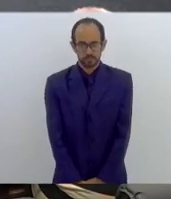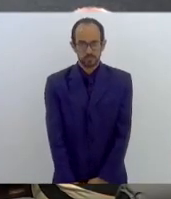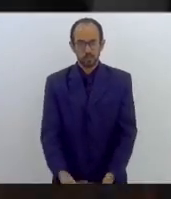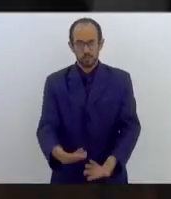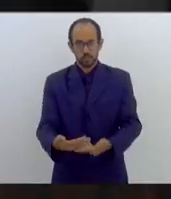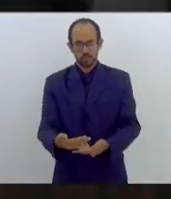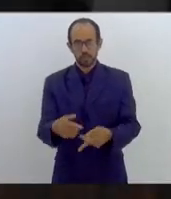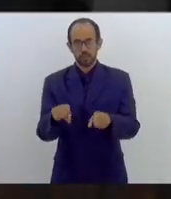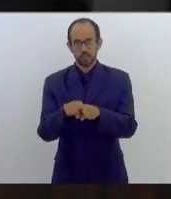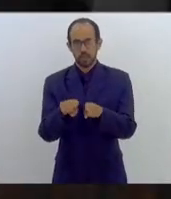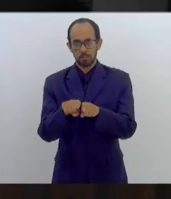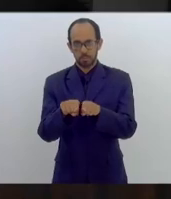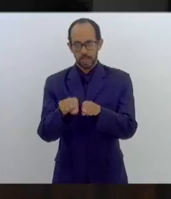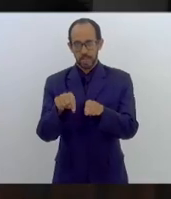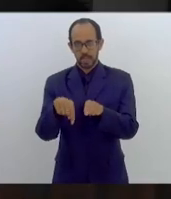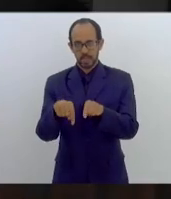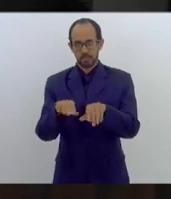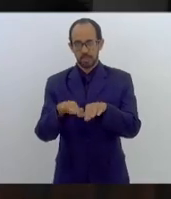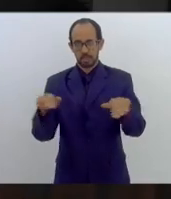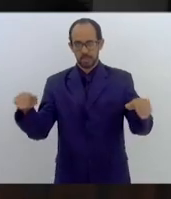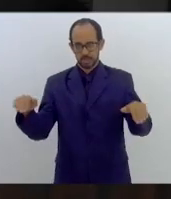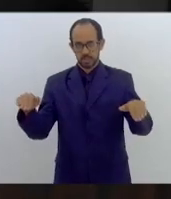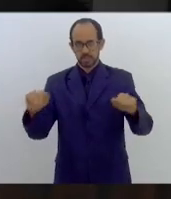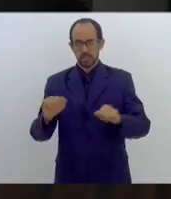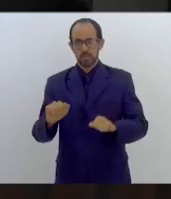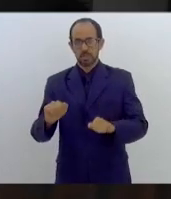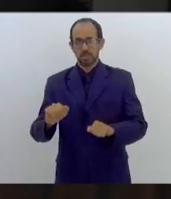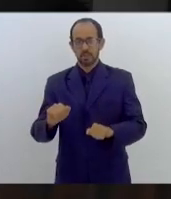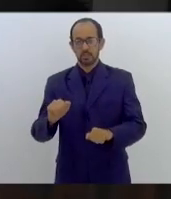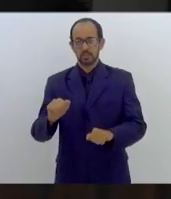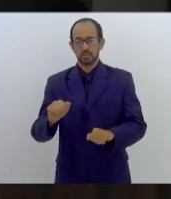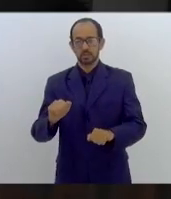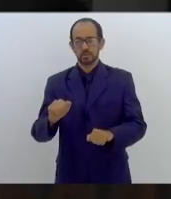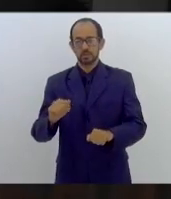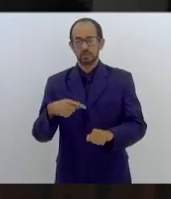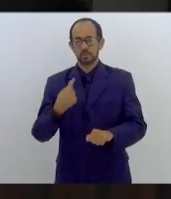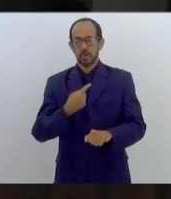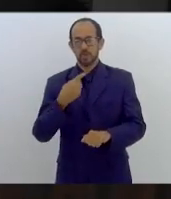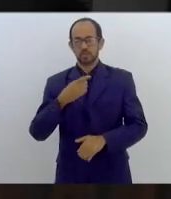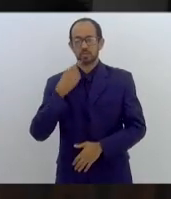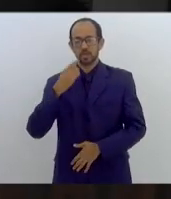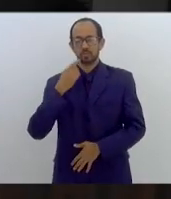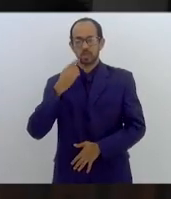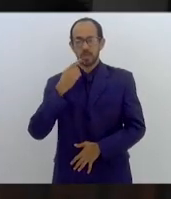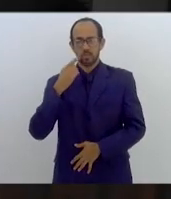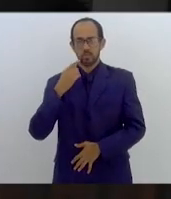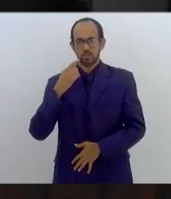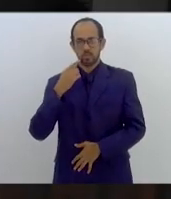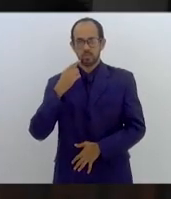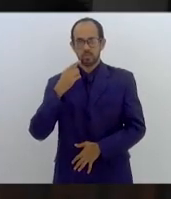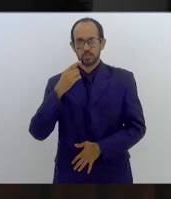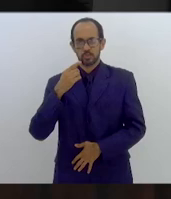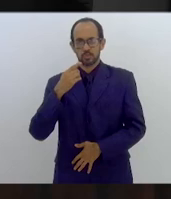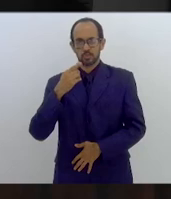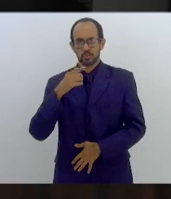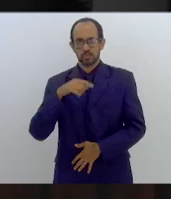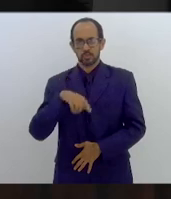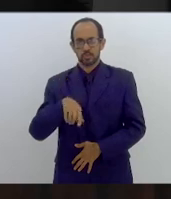Convido para estar à mesa conosco o nosso deputado que dá nome à